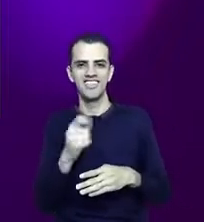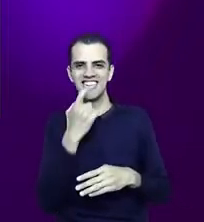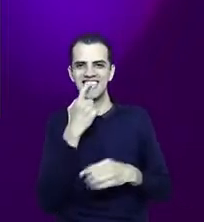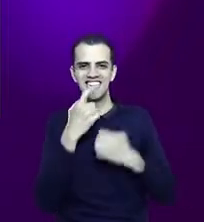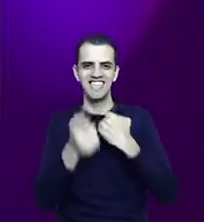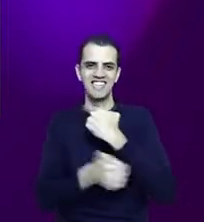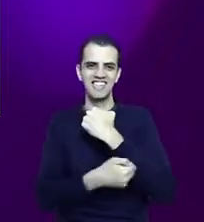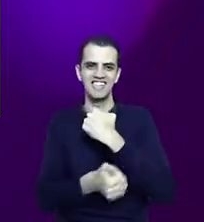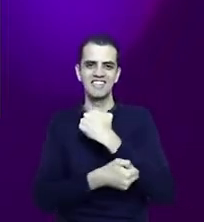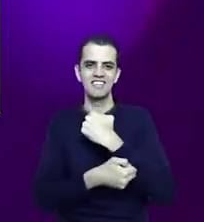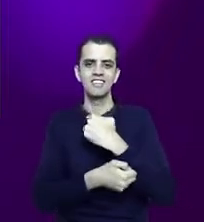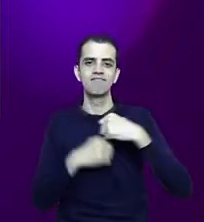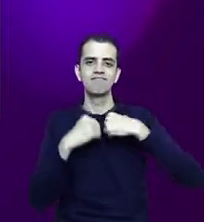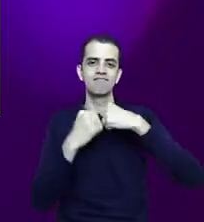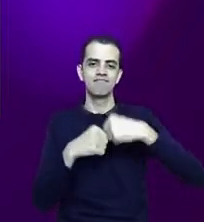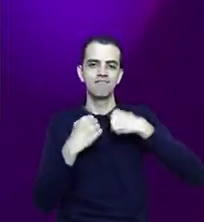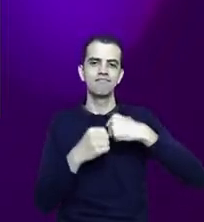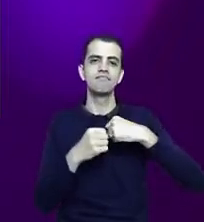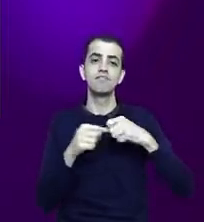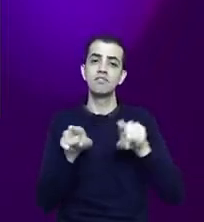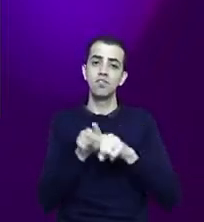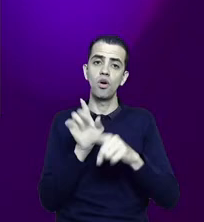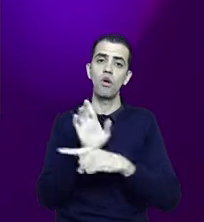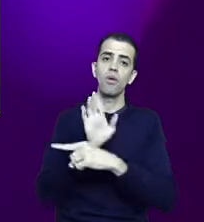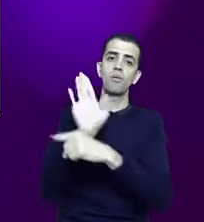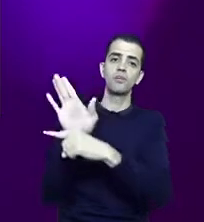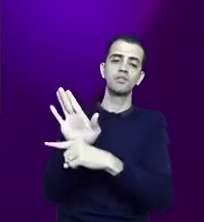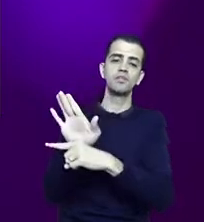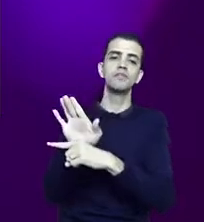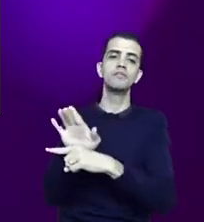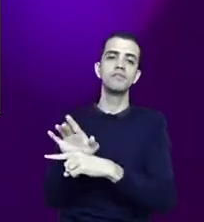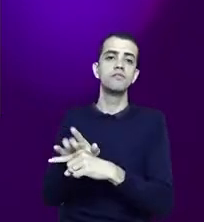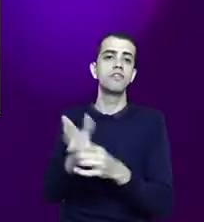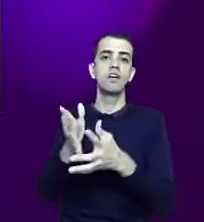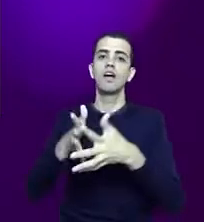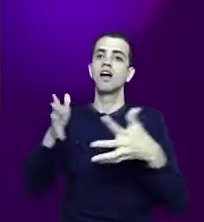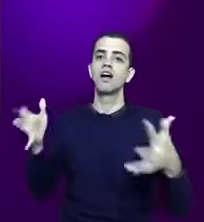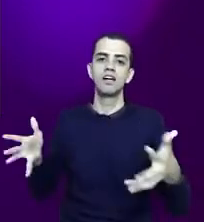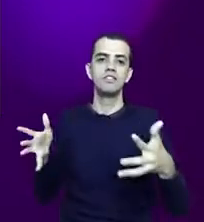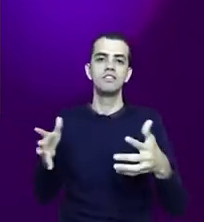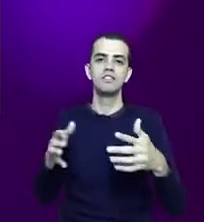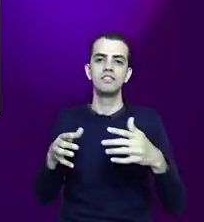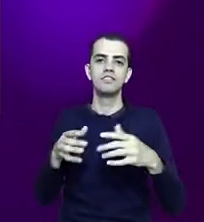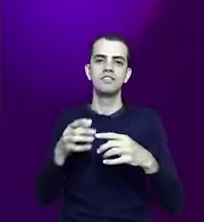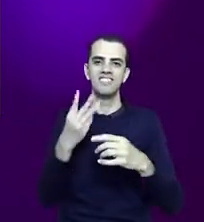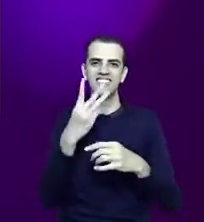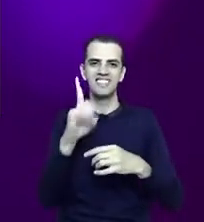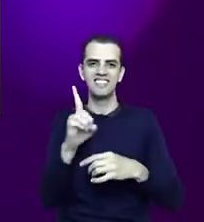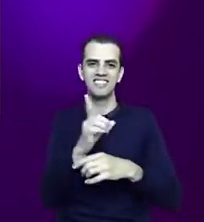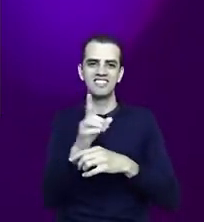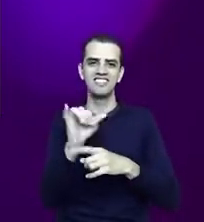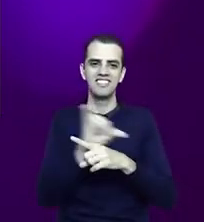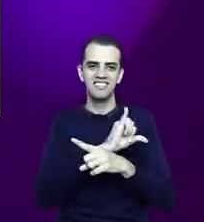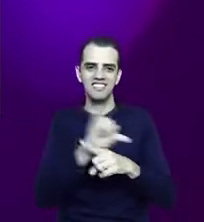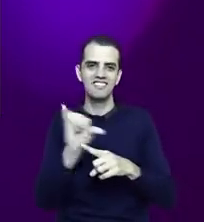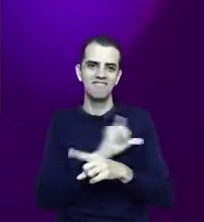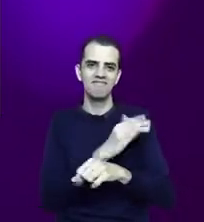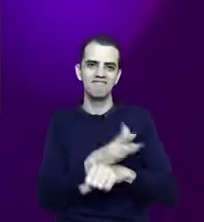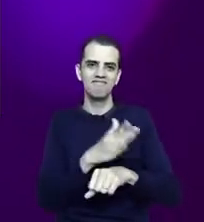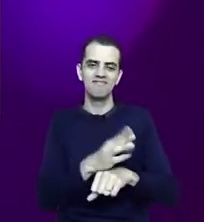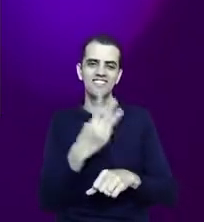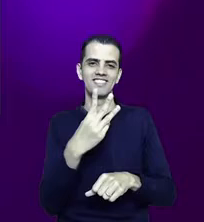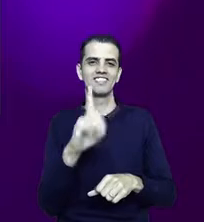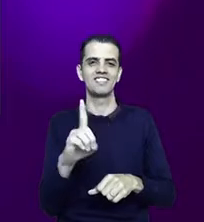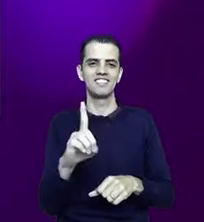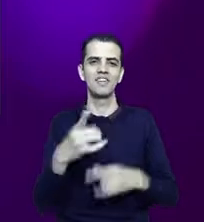alguns serviços para empresas, para grandes indústrias, ajudando na simulação virtual. Então, aqui alguns casos